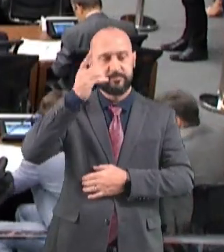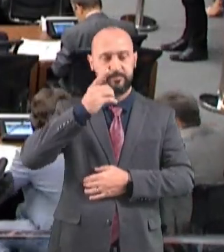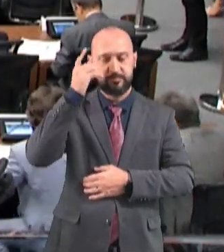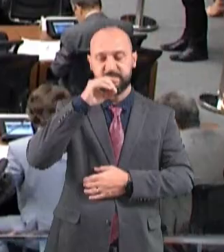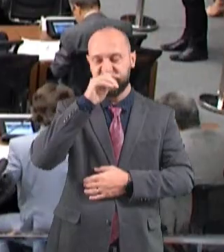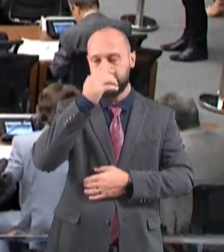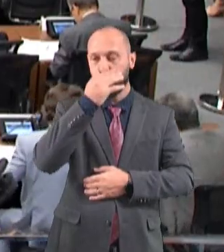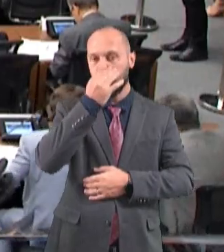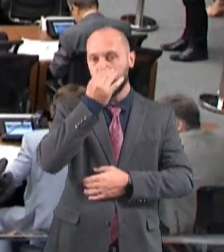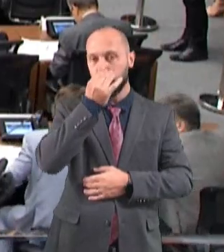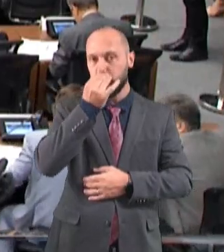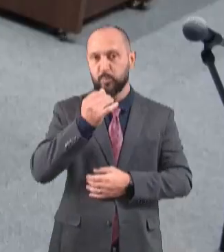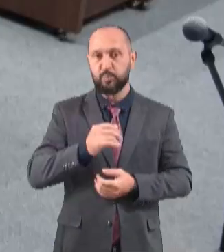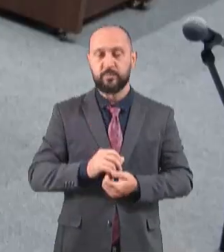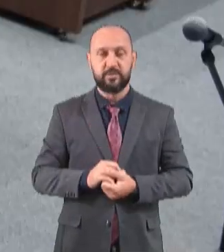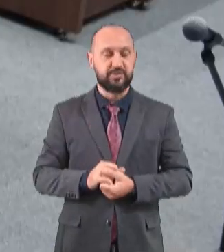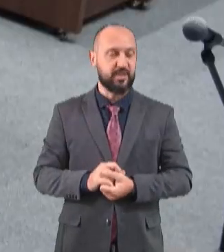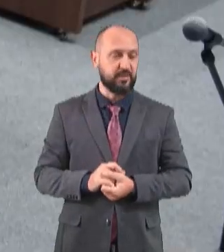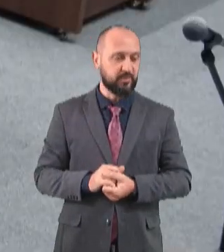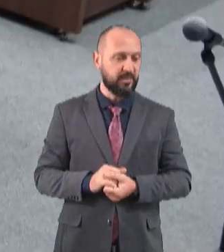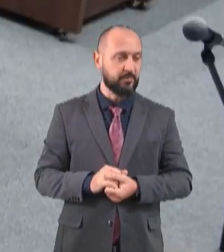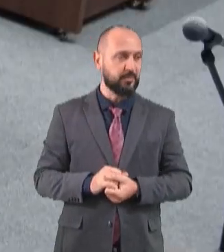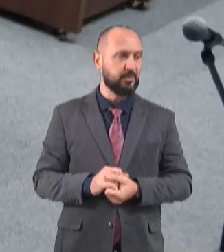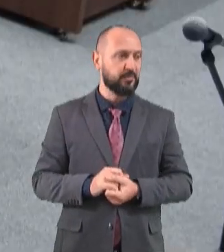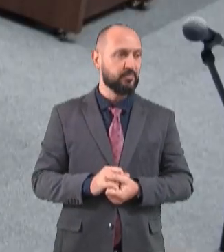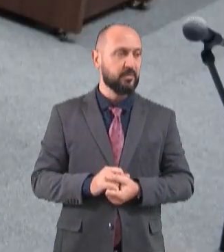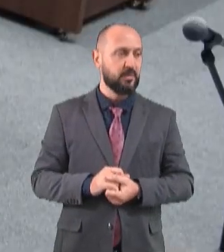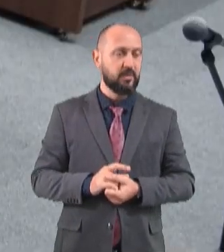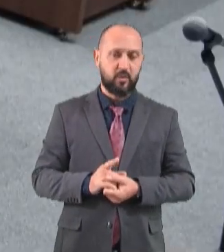painel. Declarar o voto.